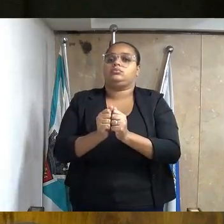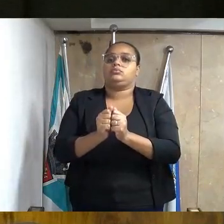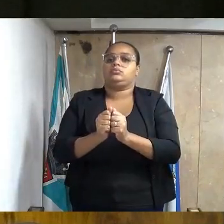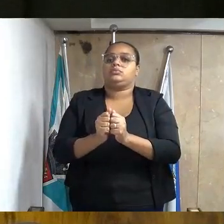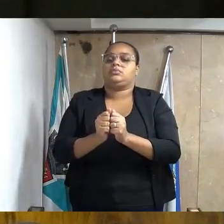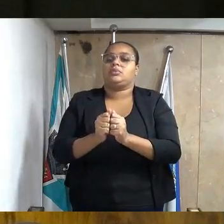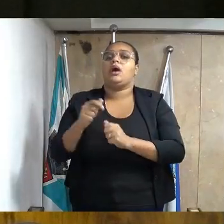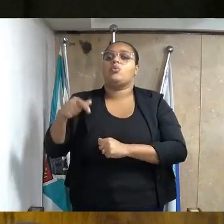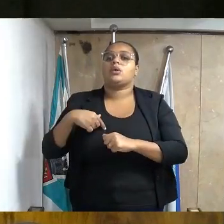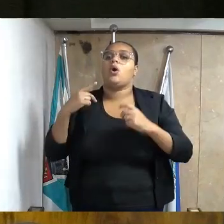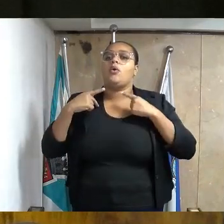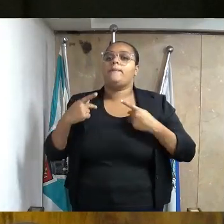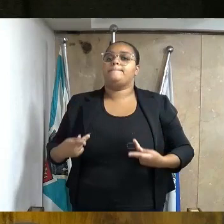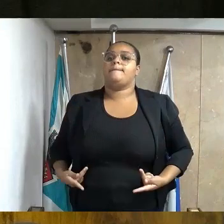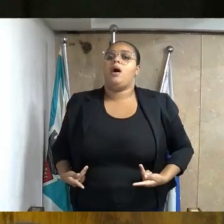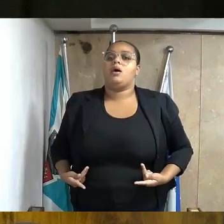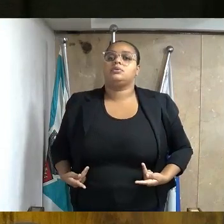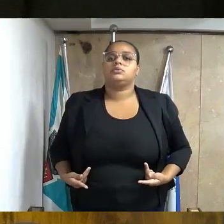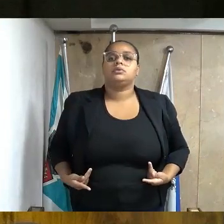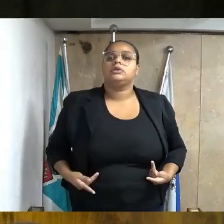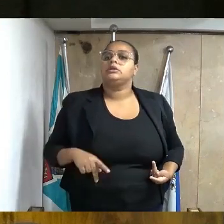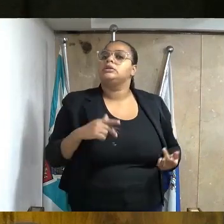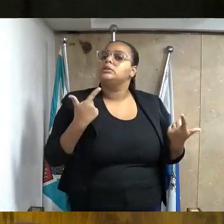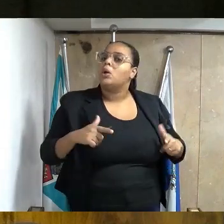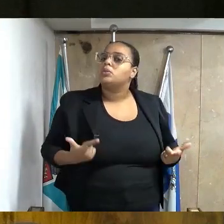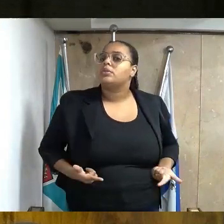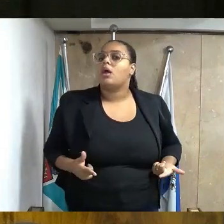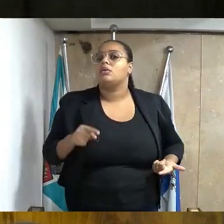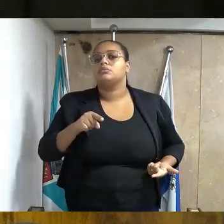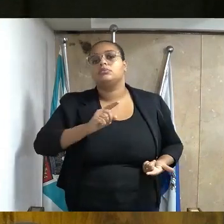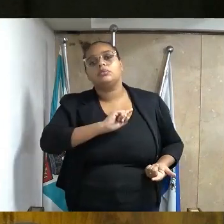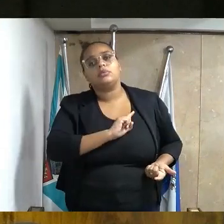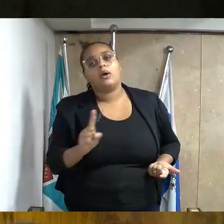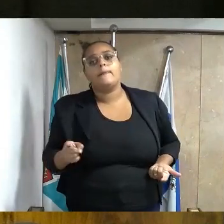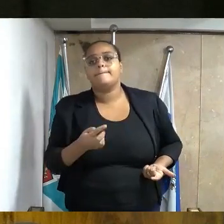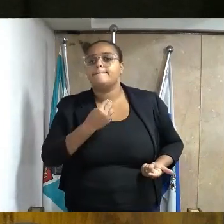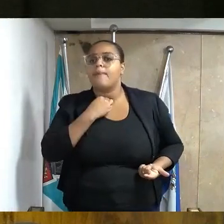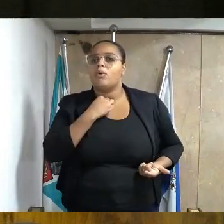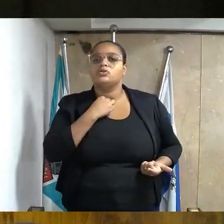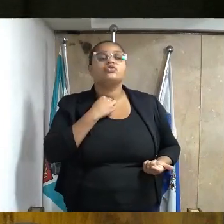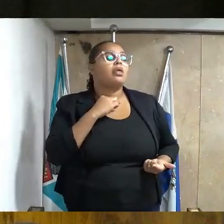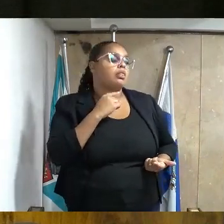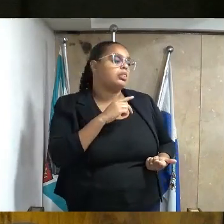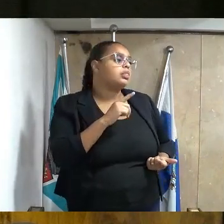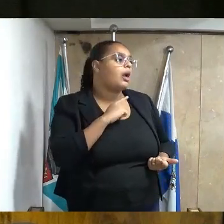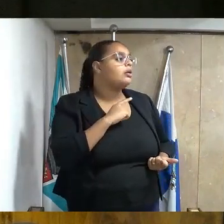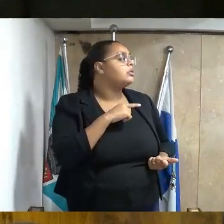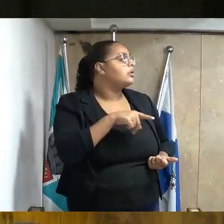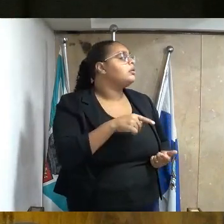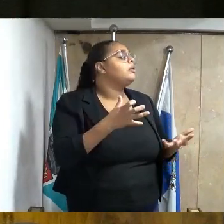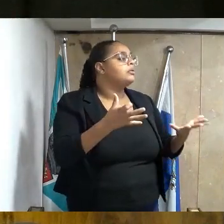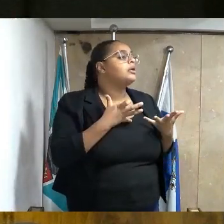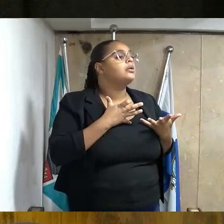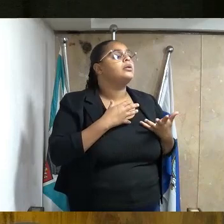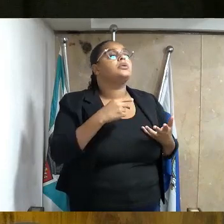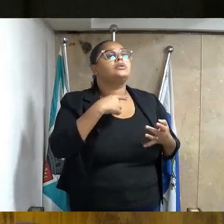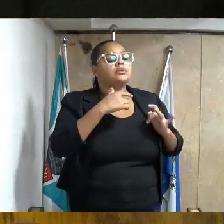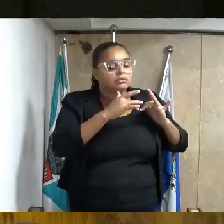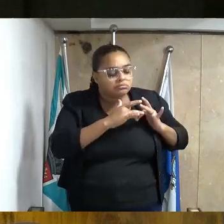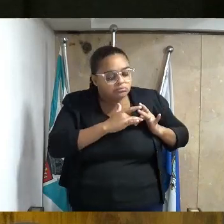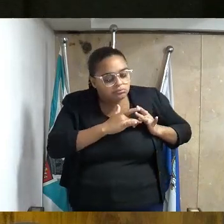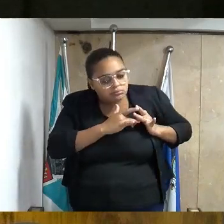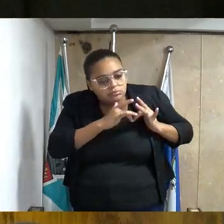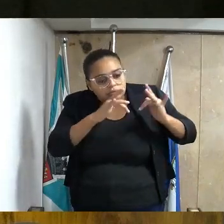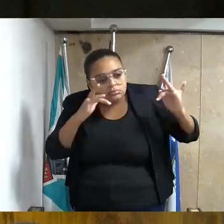raça humana e não tem discriminação, não deve ter e não pode ter. Então, queria aqui me